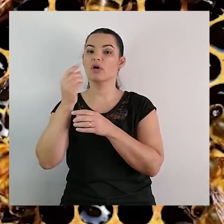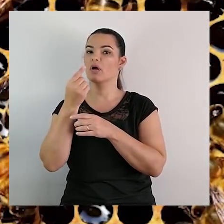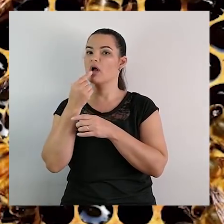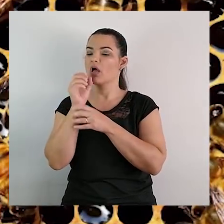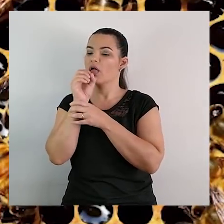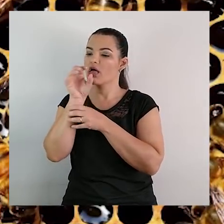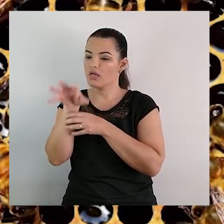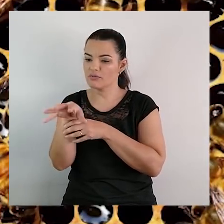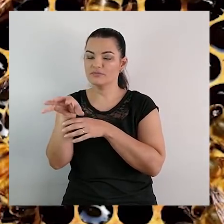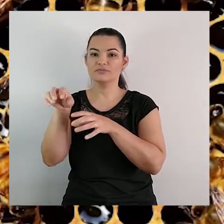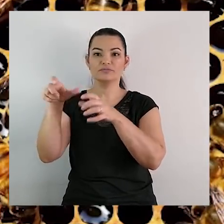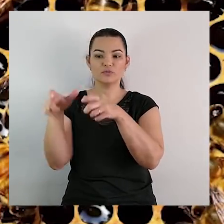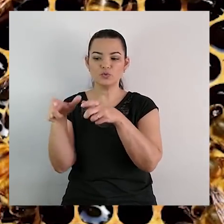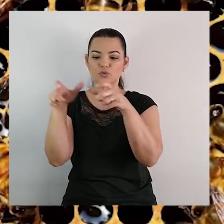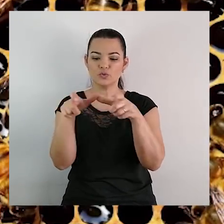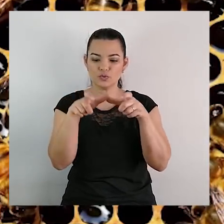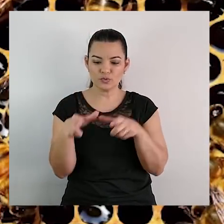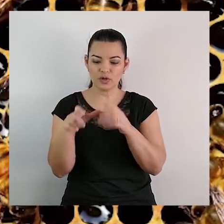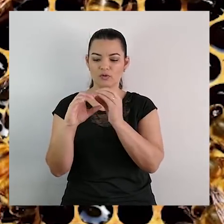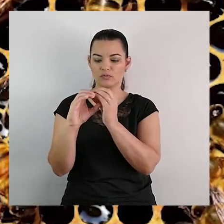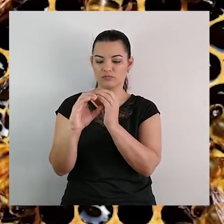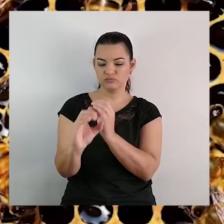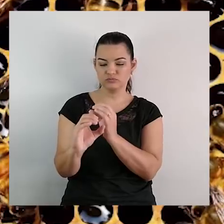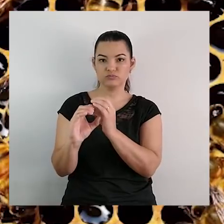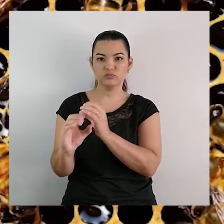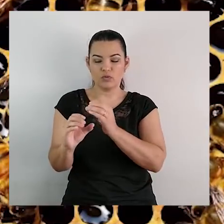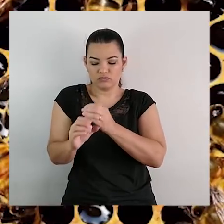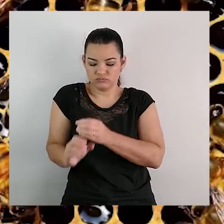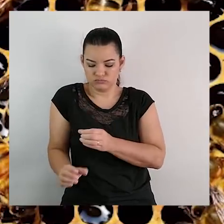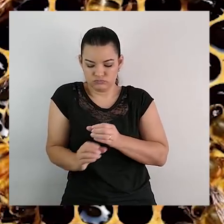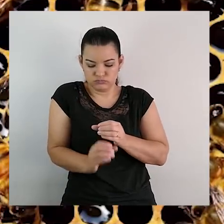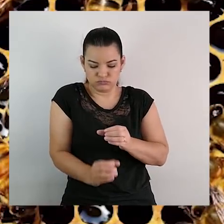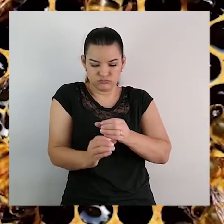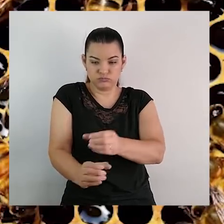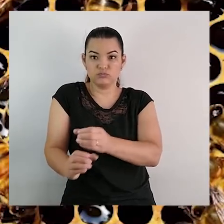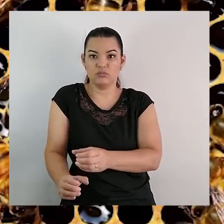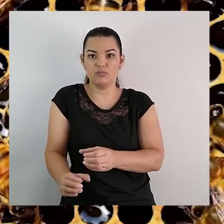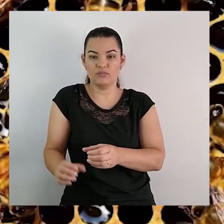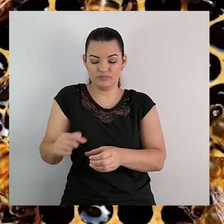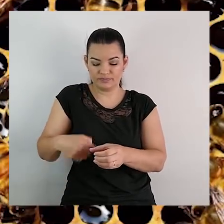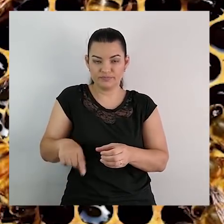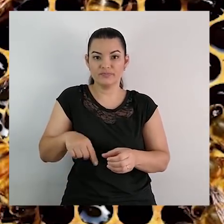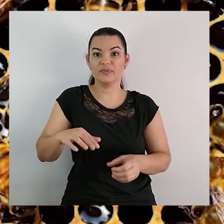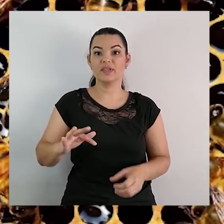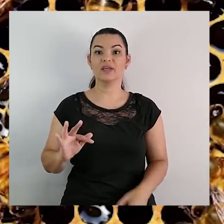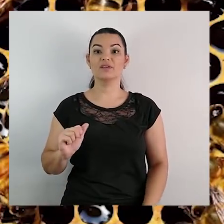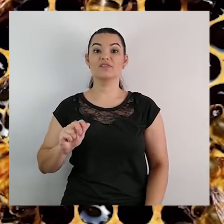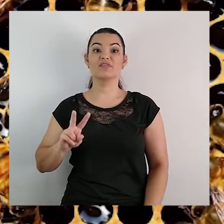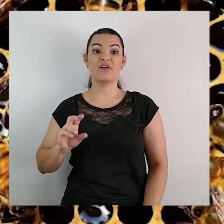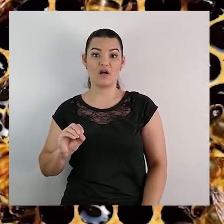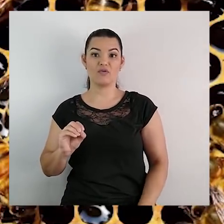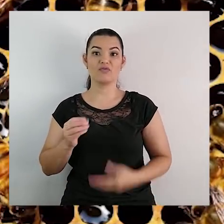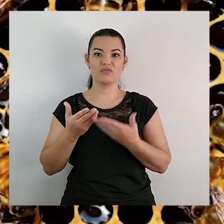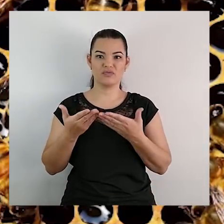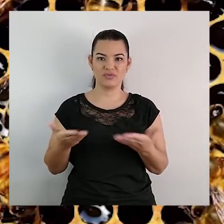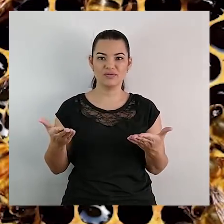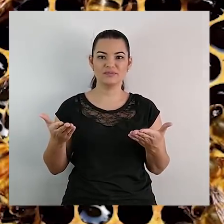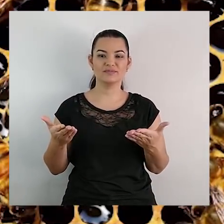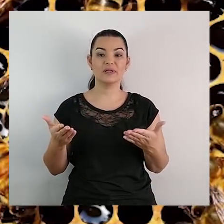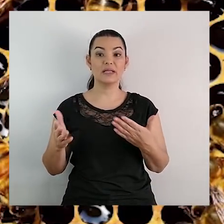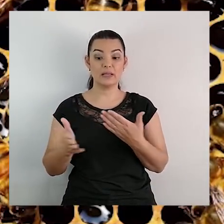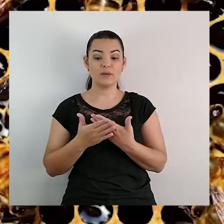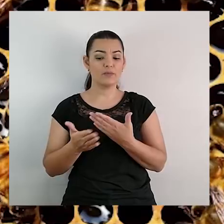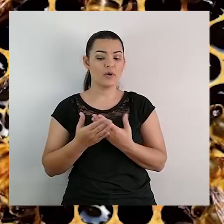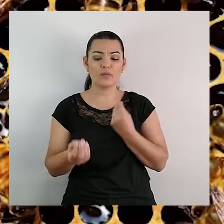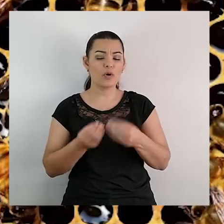em compartimentos, os chamados favos de mel, que são estruturas de cera construídos por